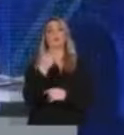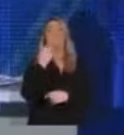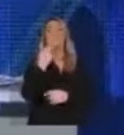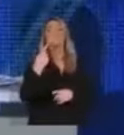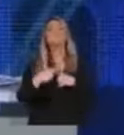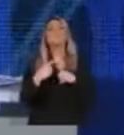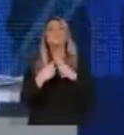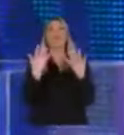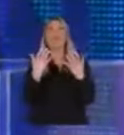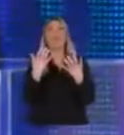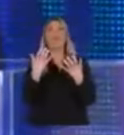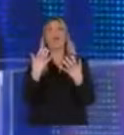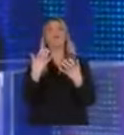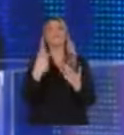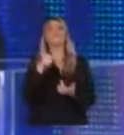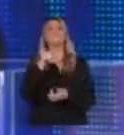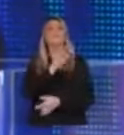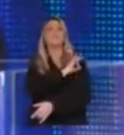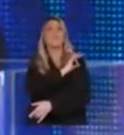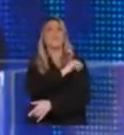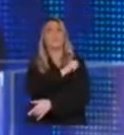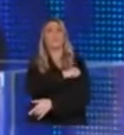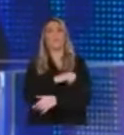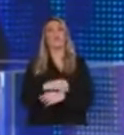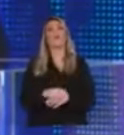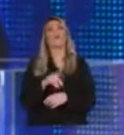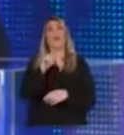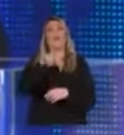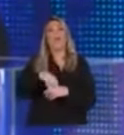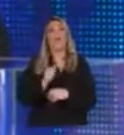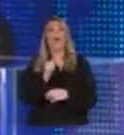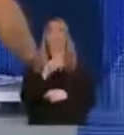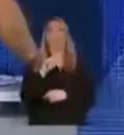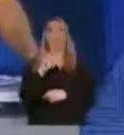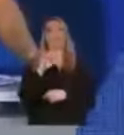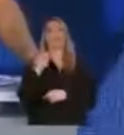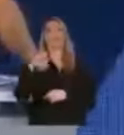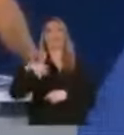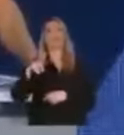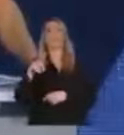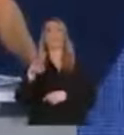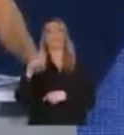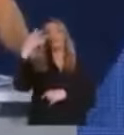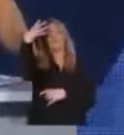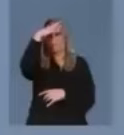porque quer ser prefeito do Rio de Janeiro é Alessandro Molon o senhor tem um